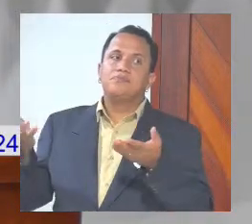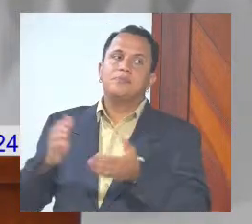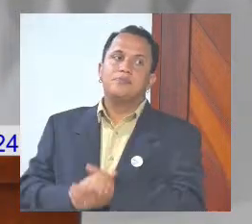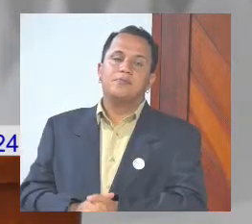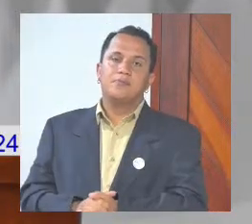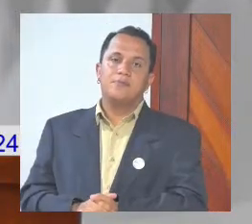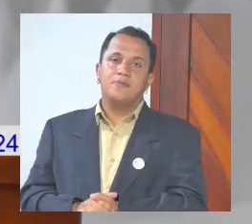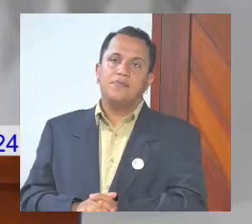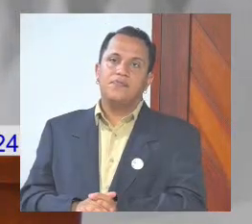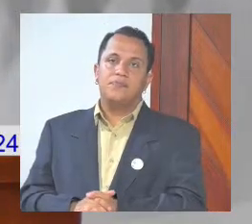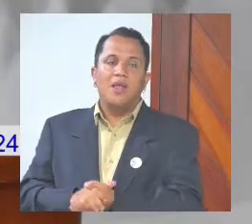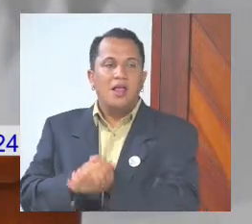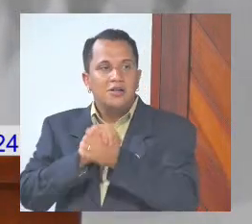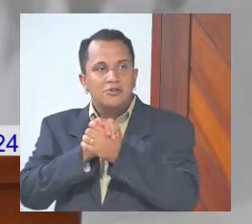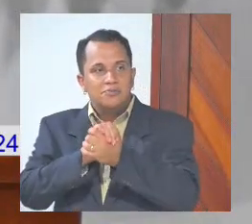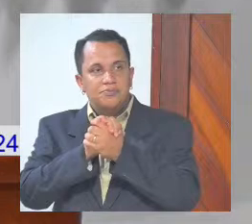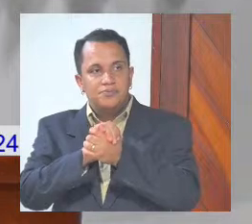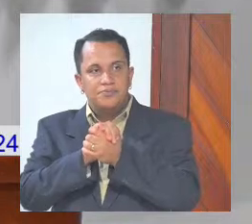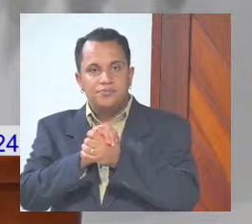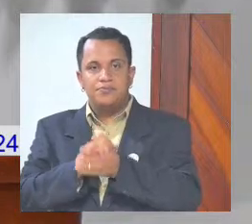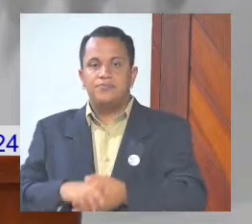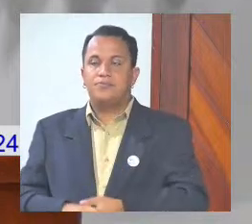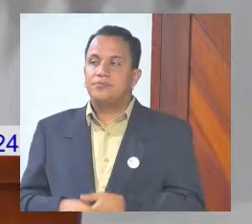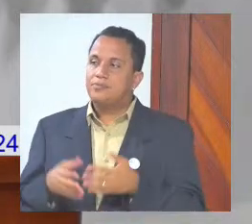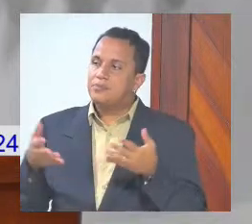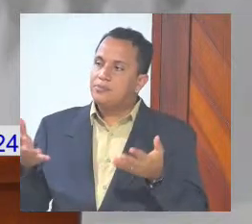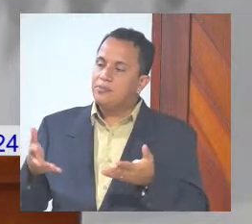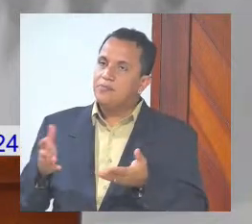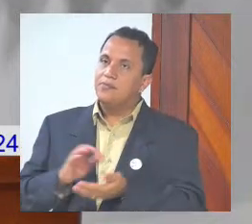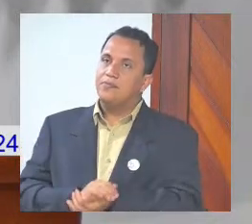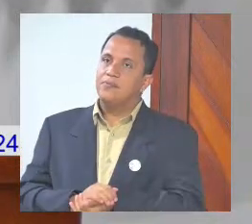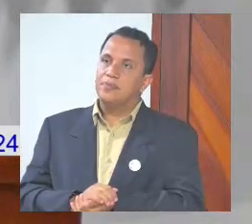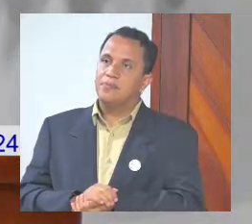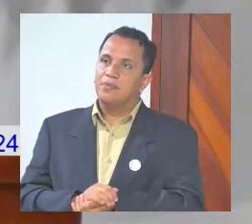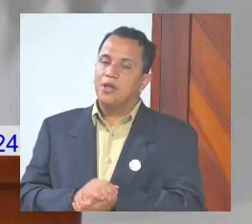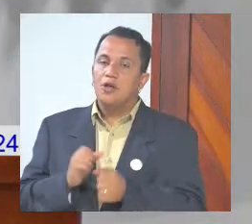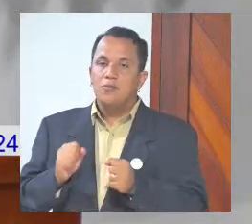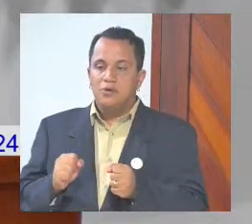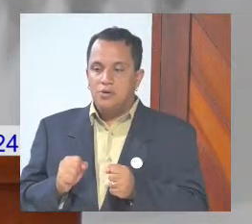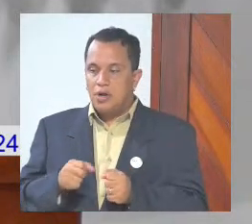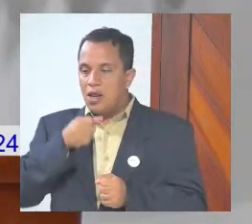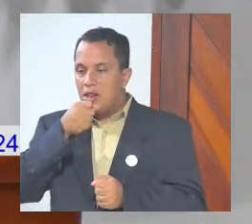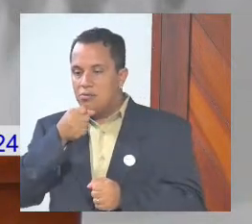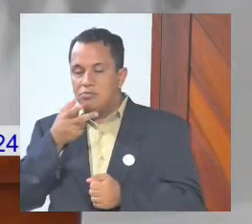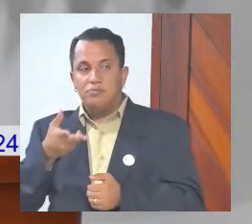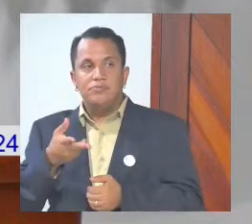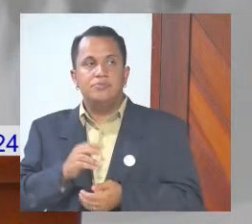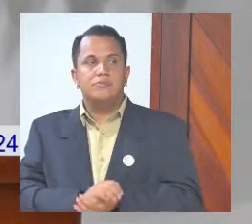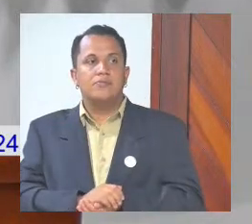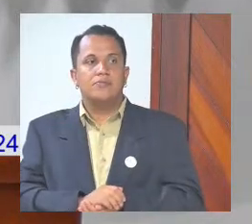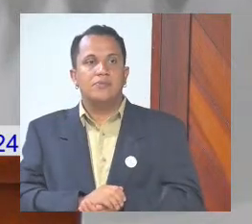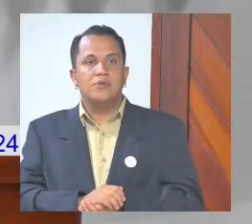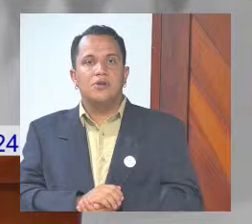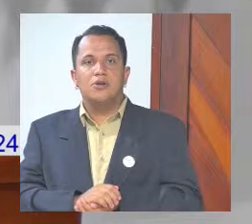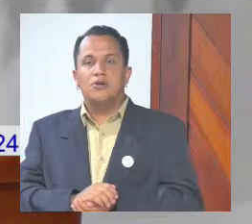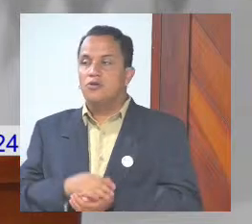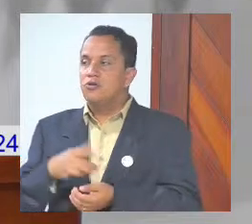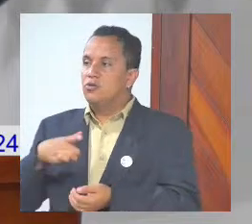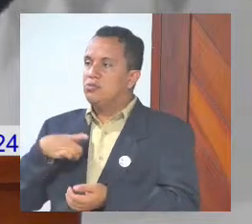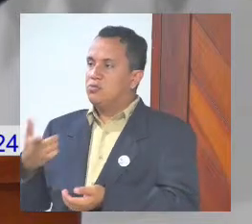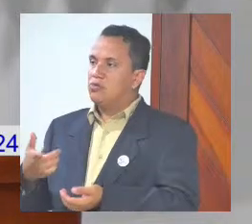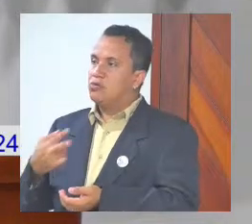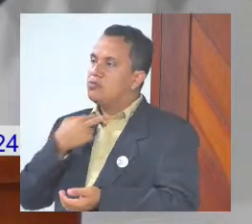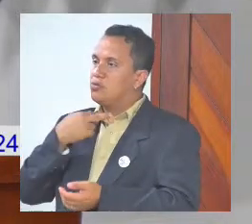e parabenizar o vereador Luca do Beradão de poder ceder o espaço onde nem o regimento